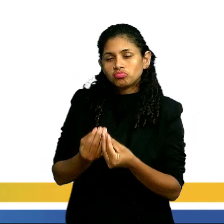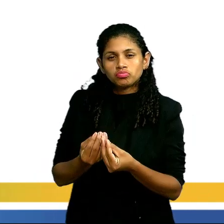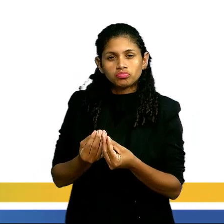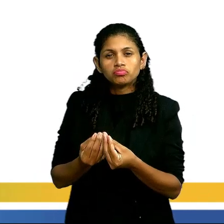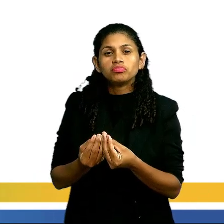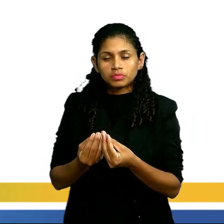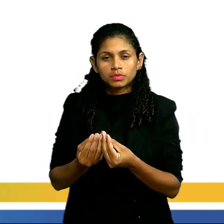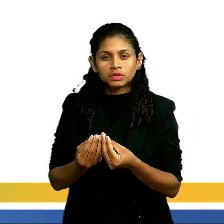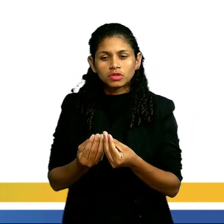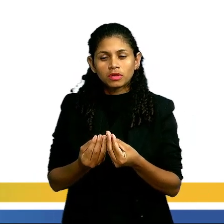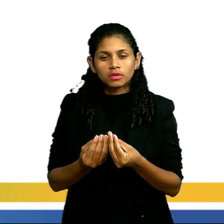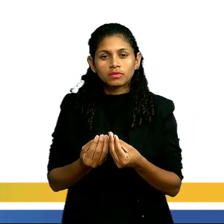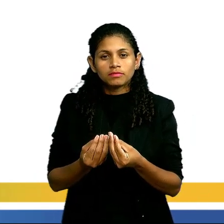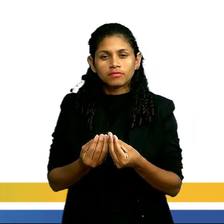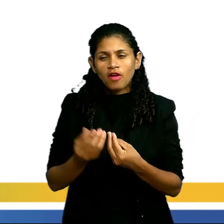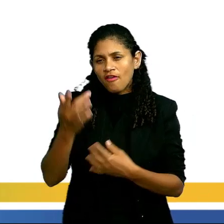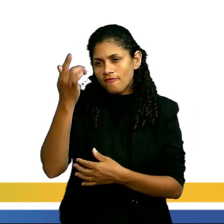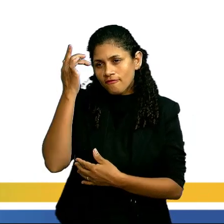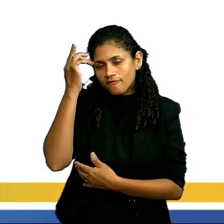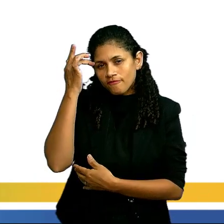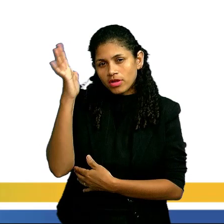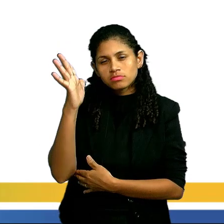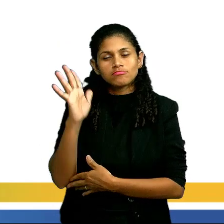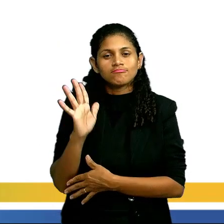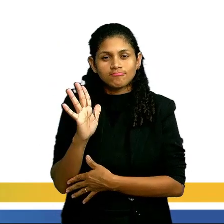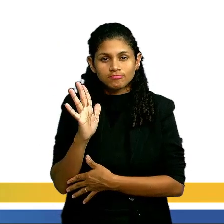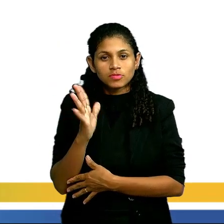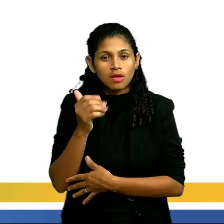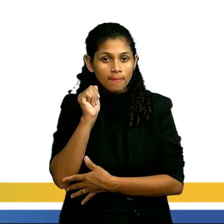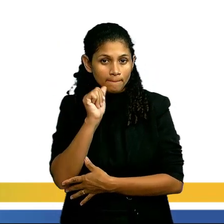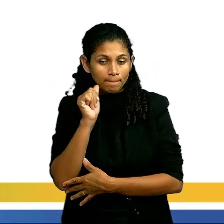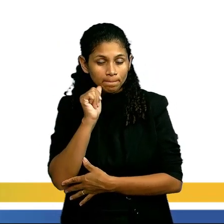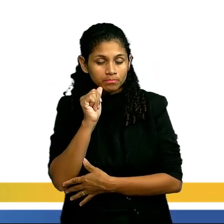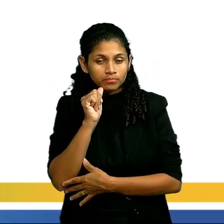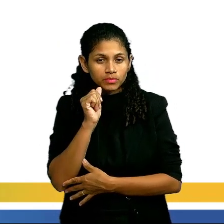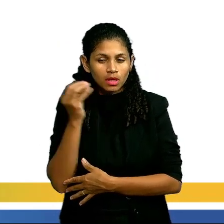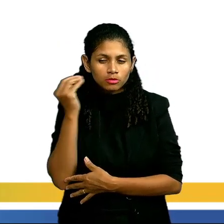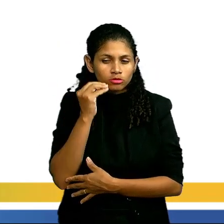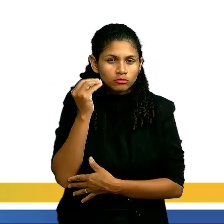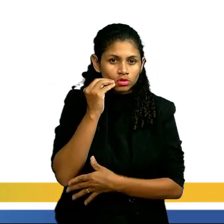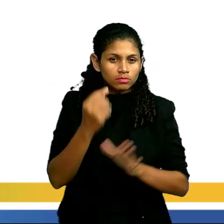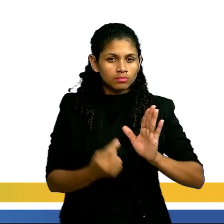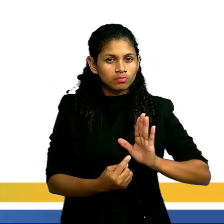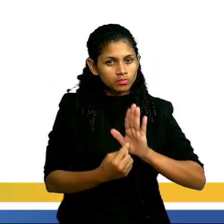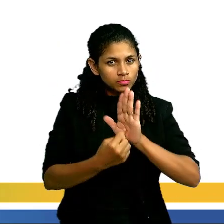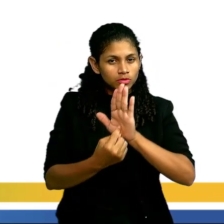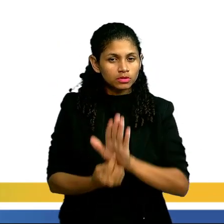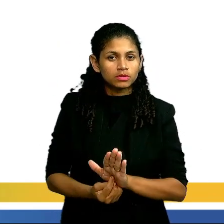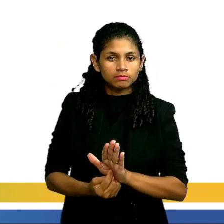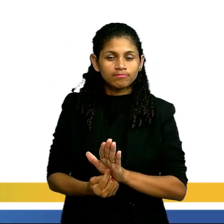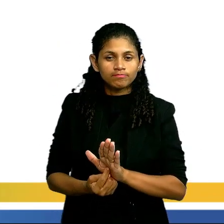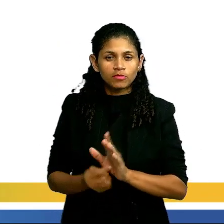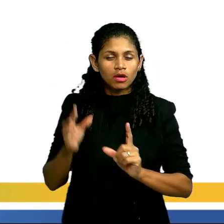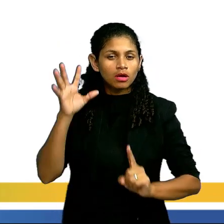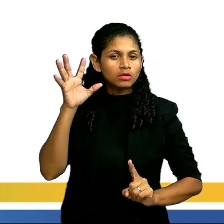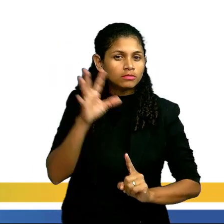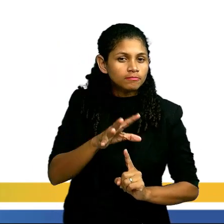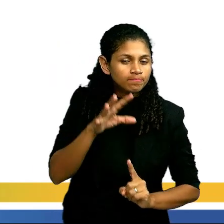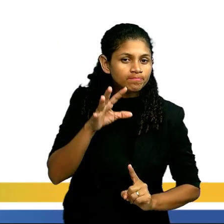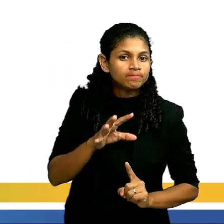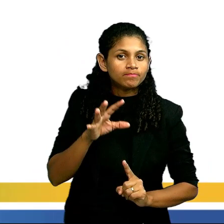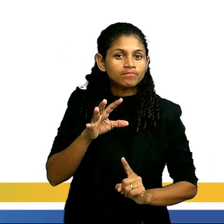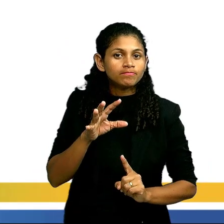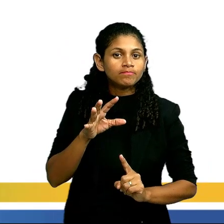oferecendo facilidades para essa moça, na tentativa de mostrar a ela, né, influenciá-la a manter-se no